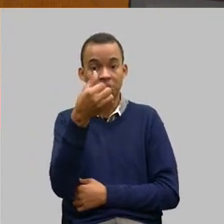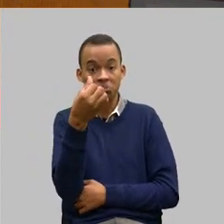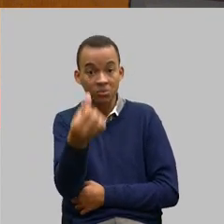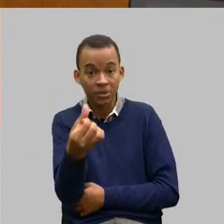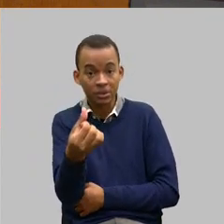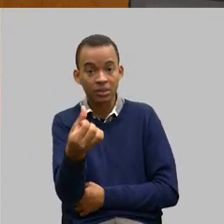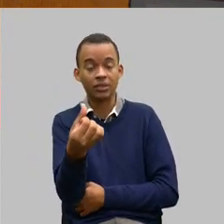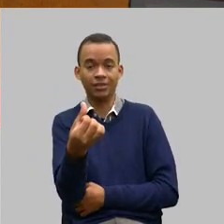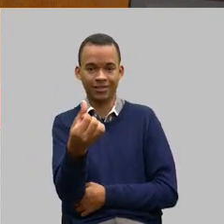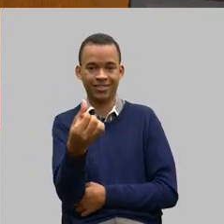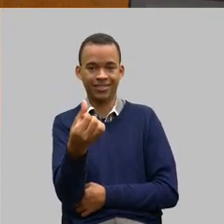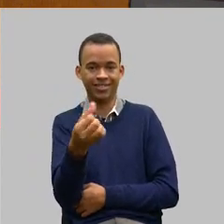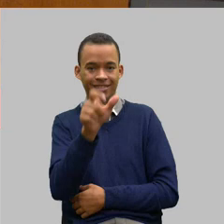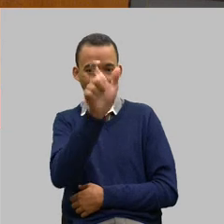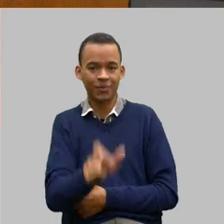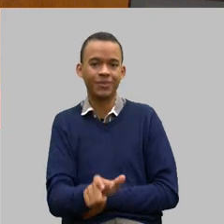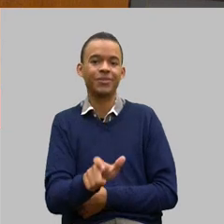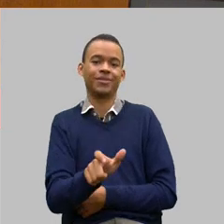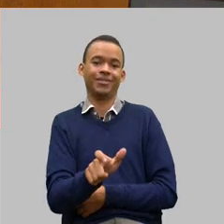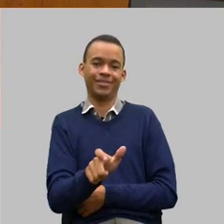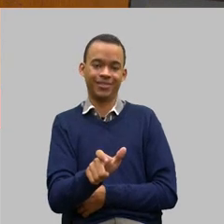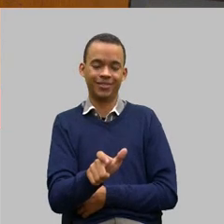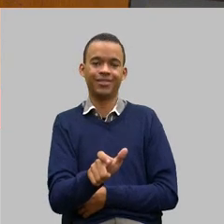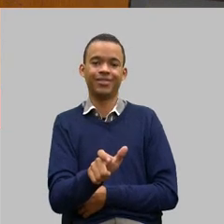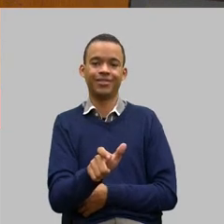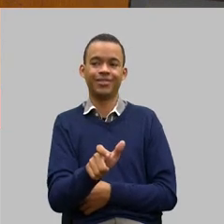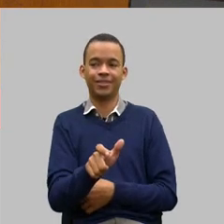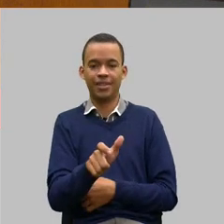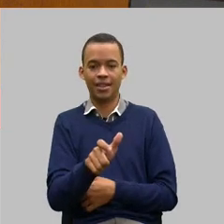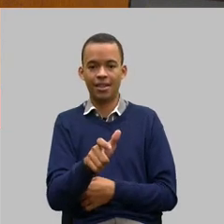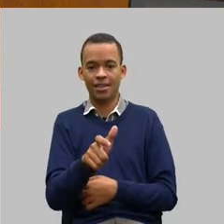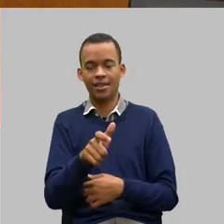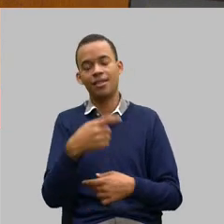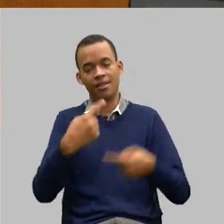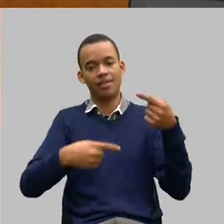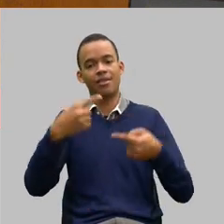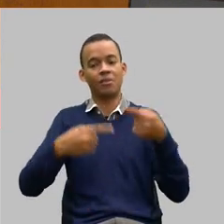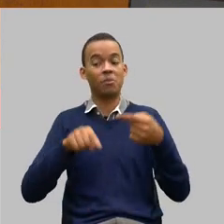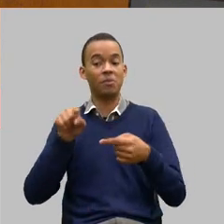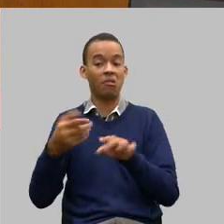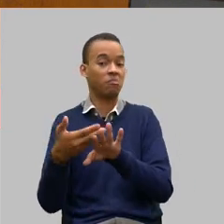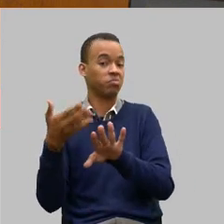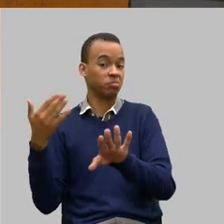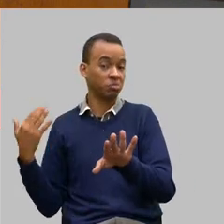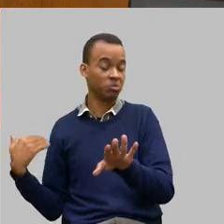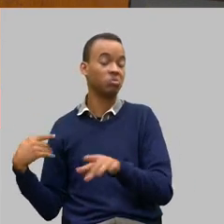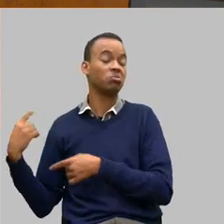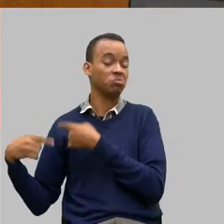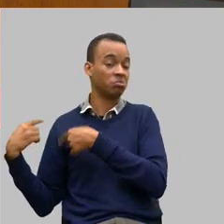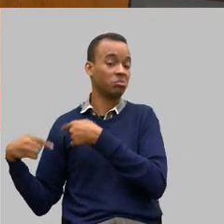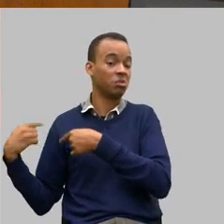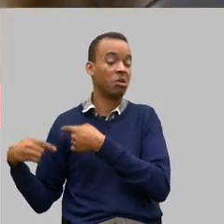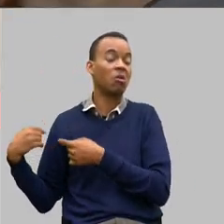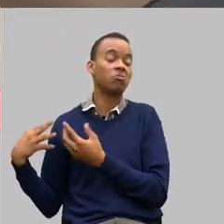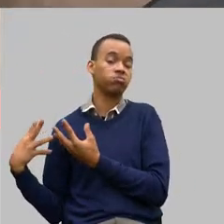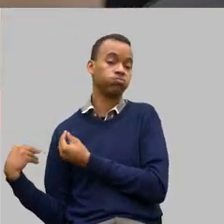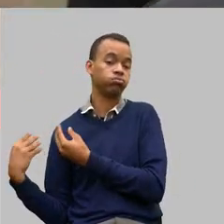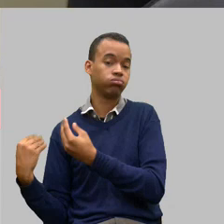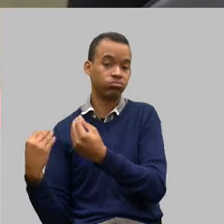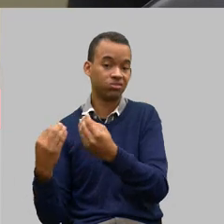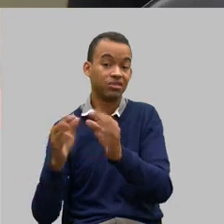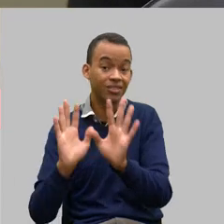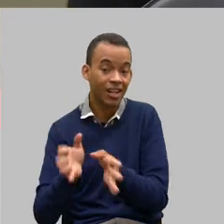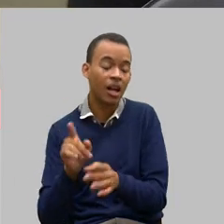Inovação da política dentro da própria família laviola e eu sempre digo se tá aqui há tanto tempo é porque tem serviço prestado É porque